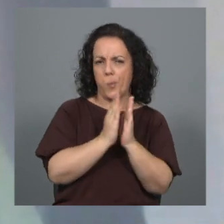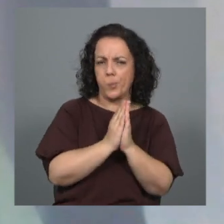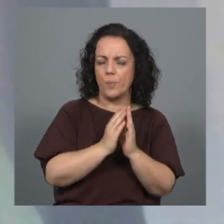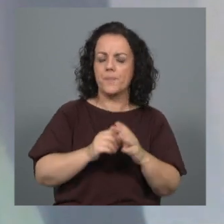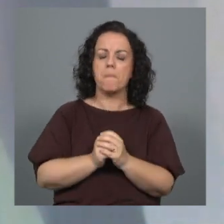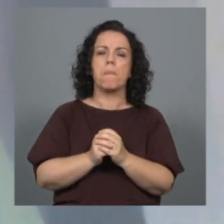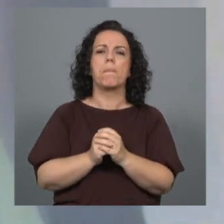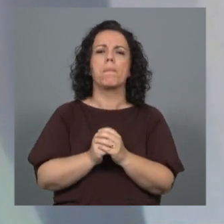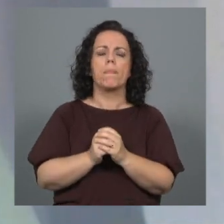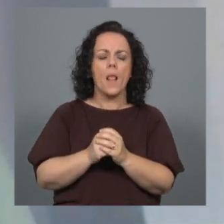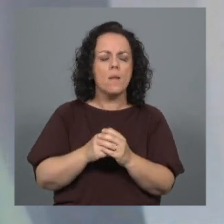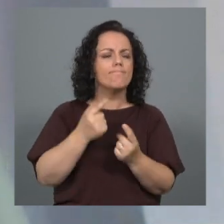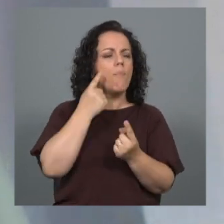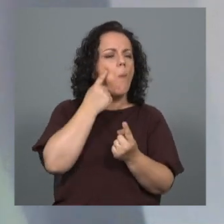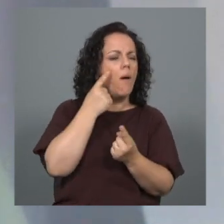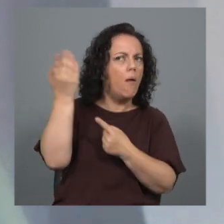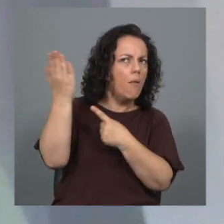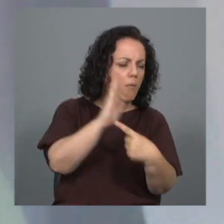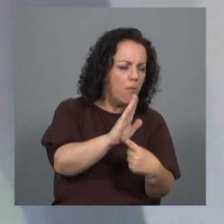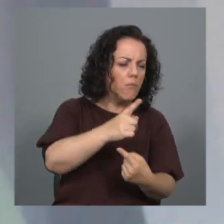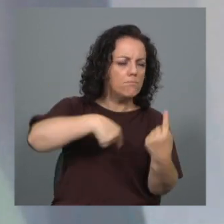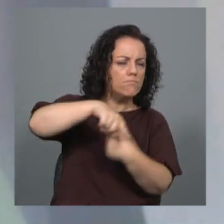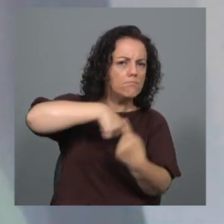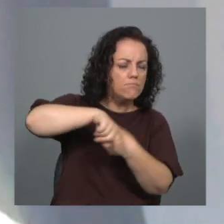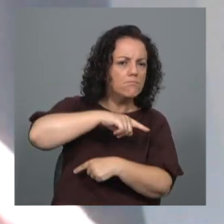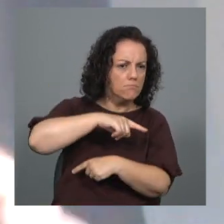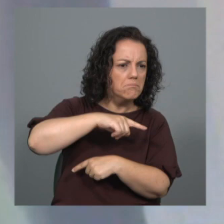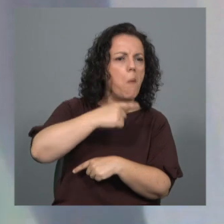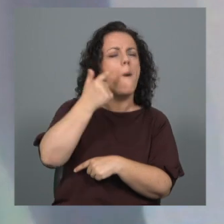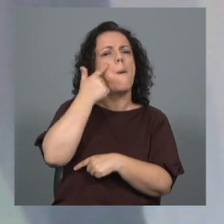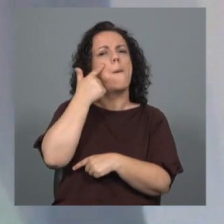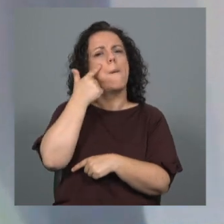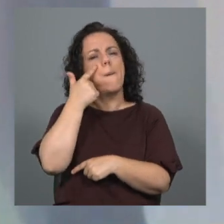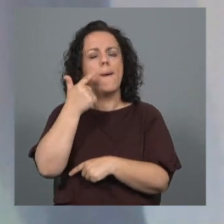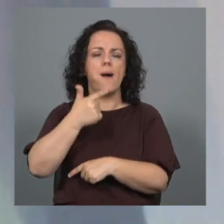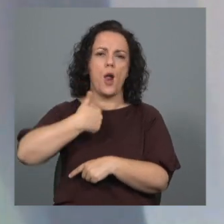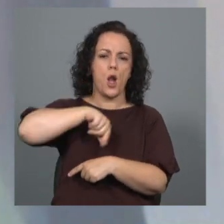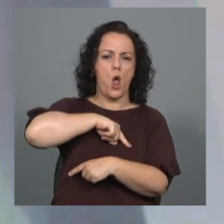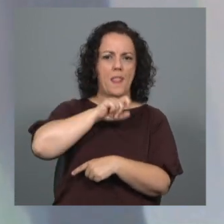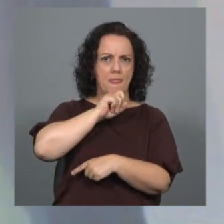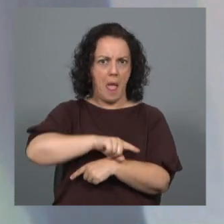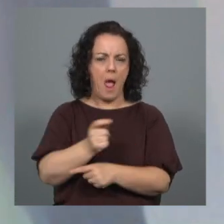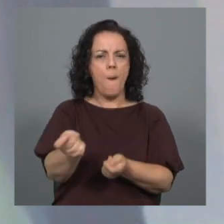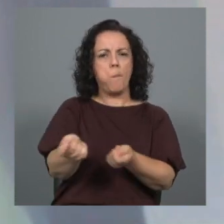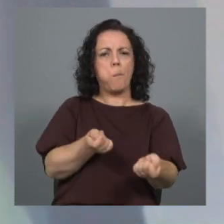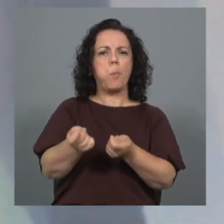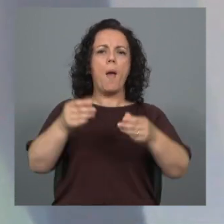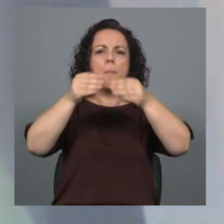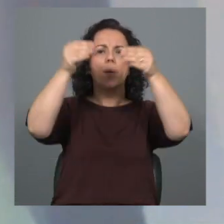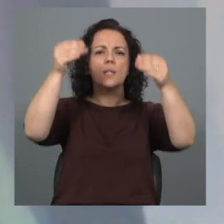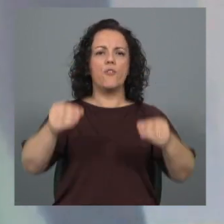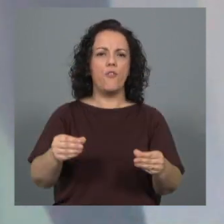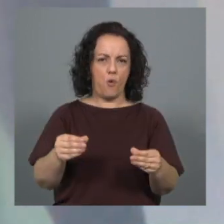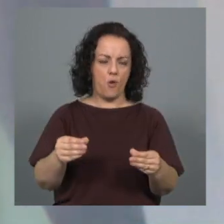depois desafiados, de facto, a tentar coordenar uma plataforma para